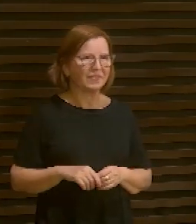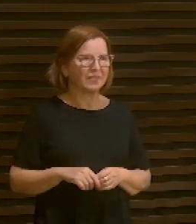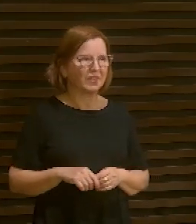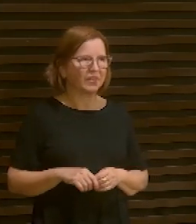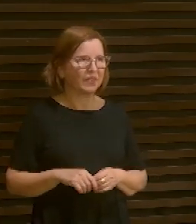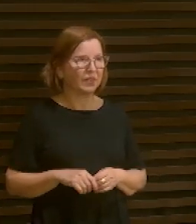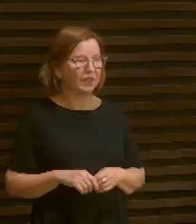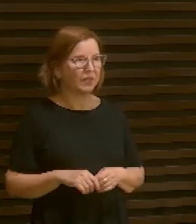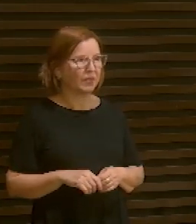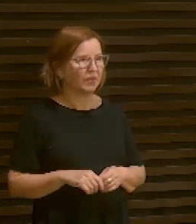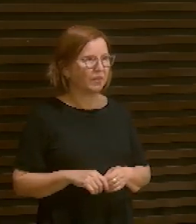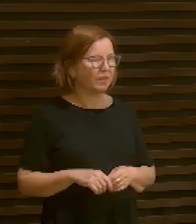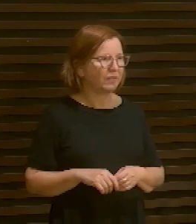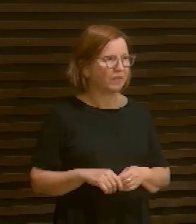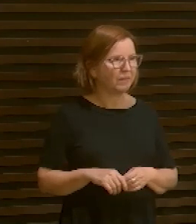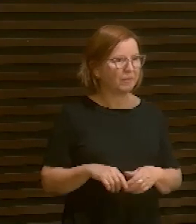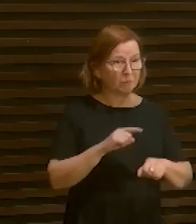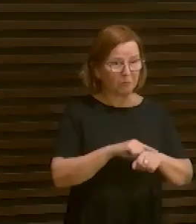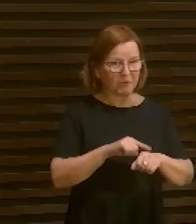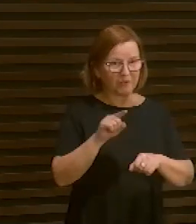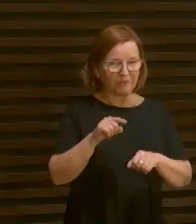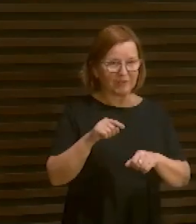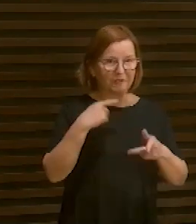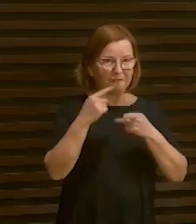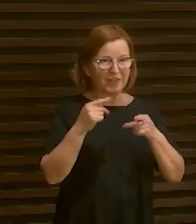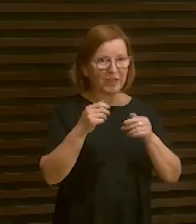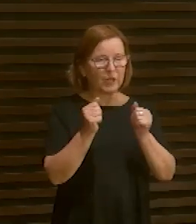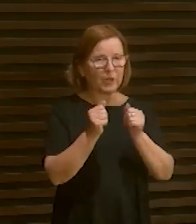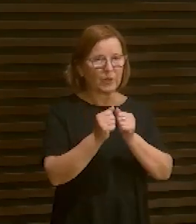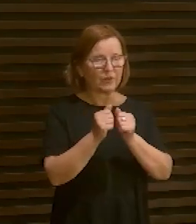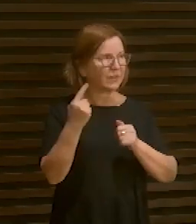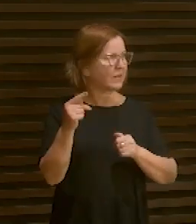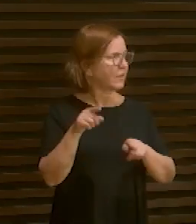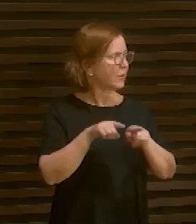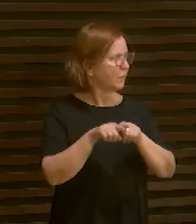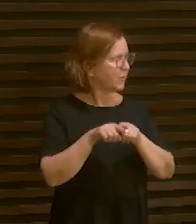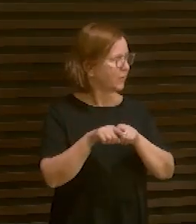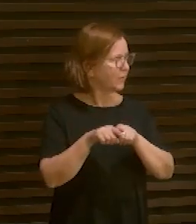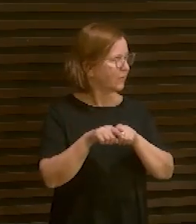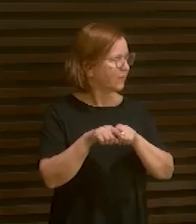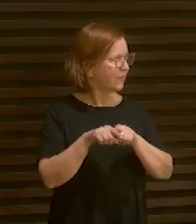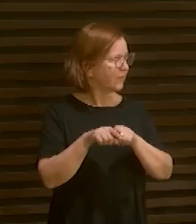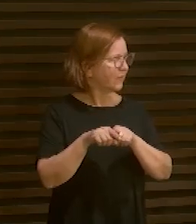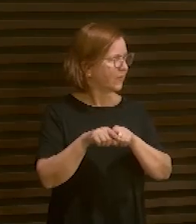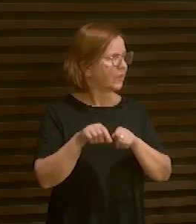Quando você fala com o seu irmão, eu vou falar com... Quem está falando